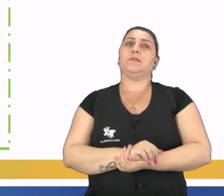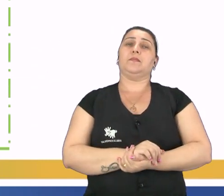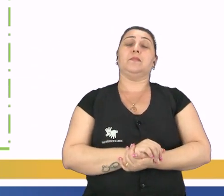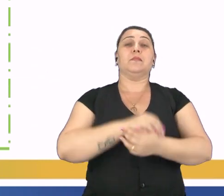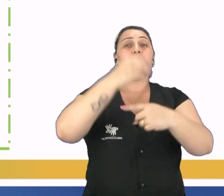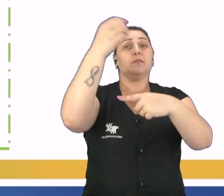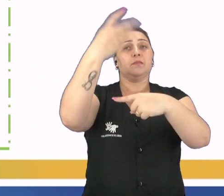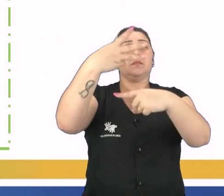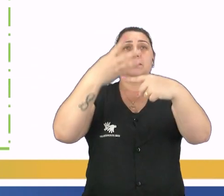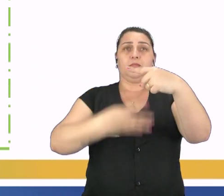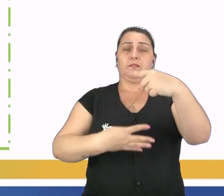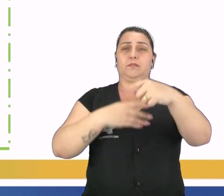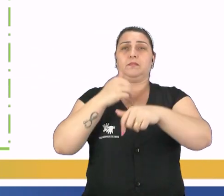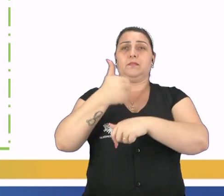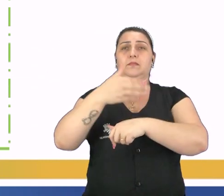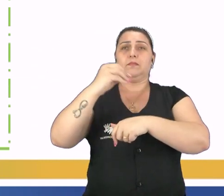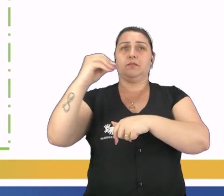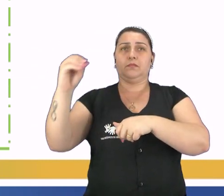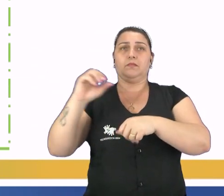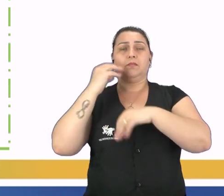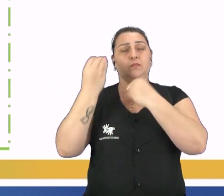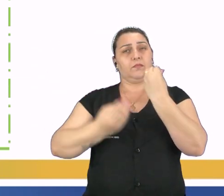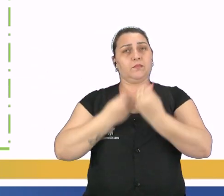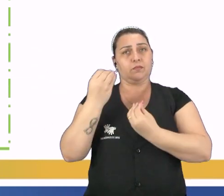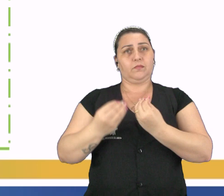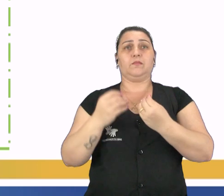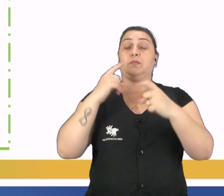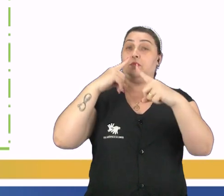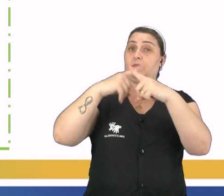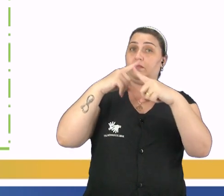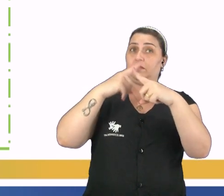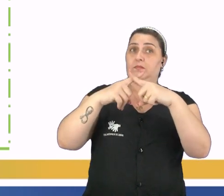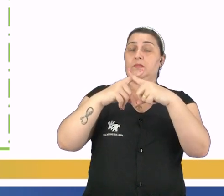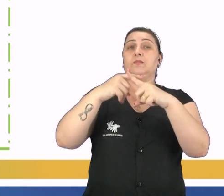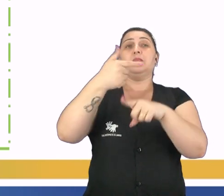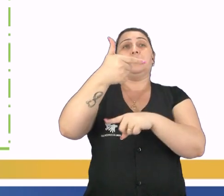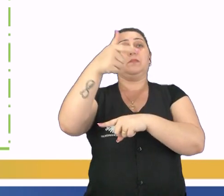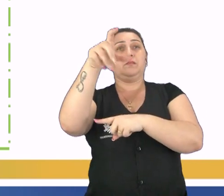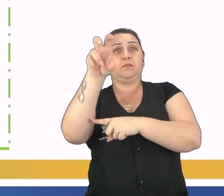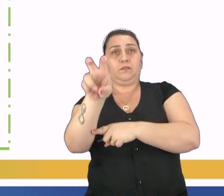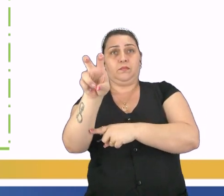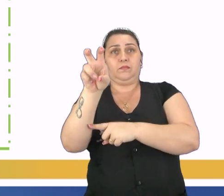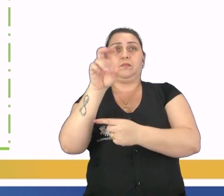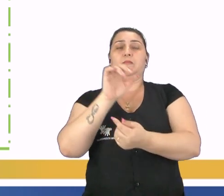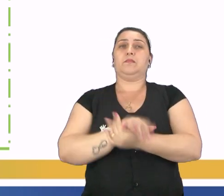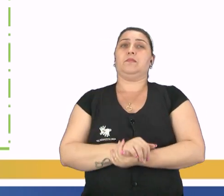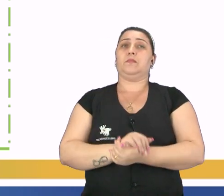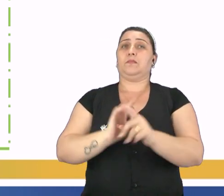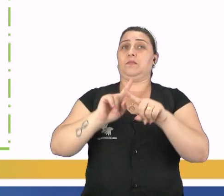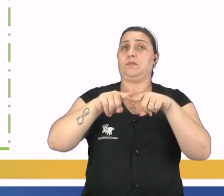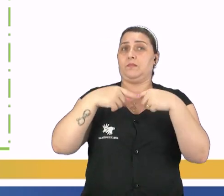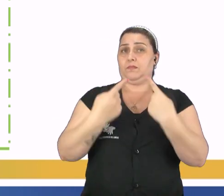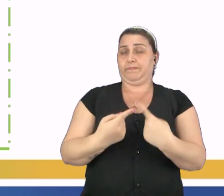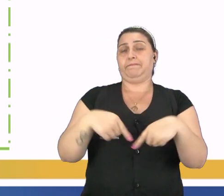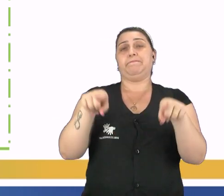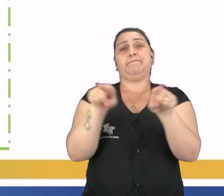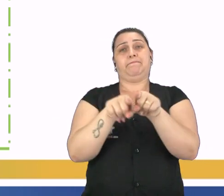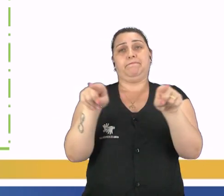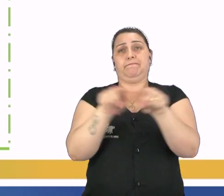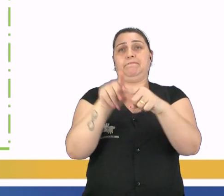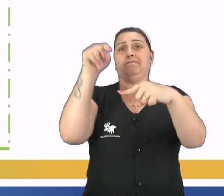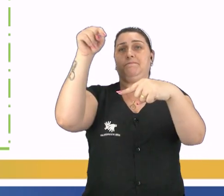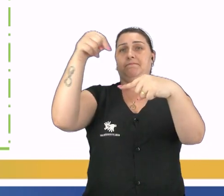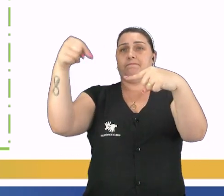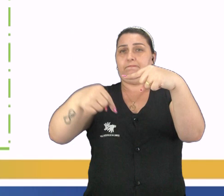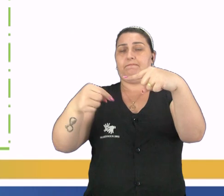Para eu transformar ele em 100, como que eu faço para transformar o 4 em 100? Multiplico por 25. Mas tudo que eu faço com o numerador,